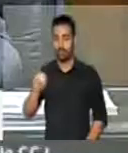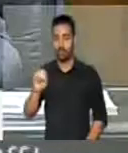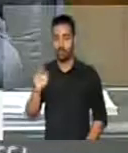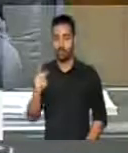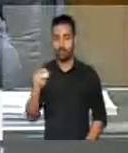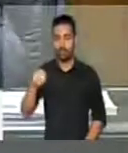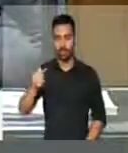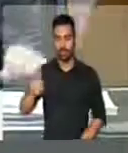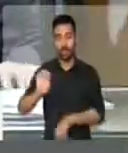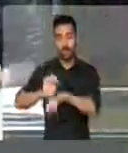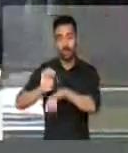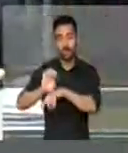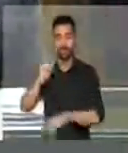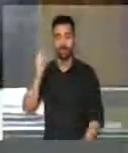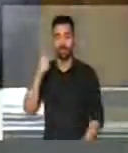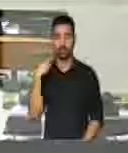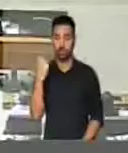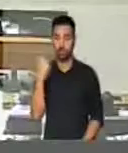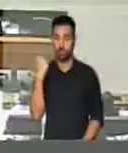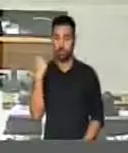PB do Rio Grande do Sul.